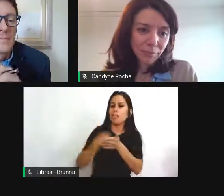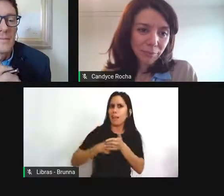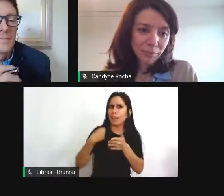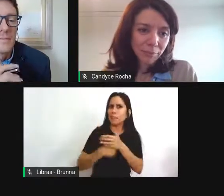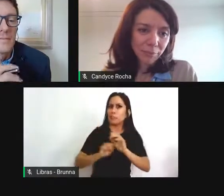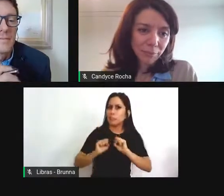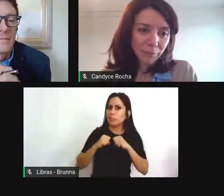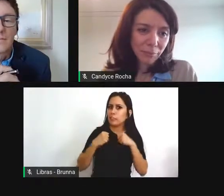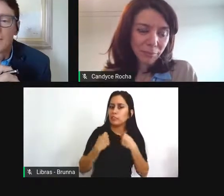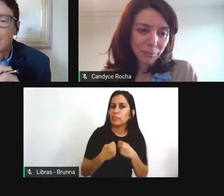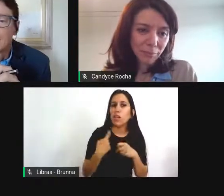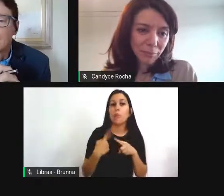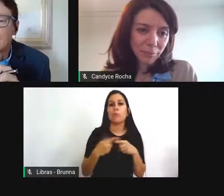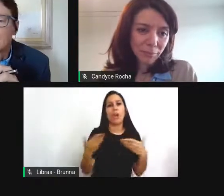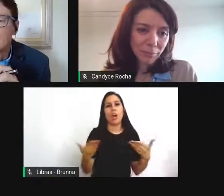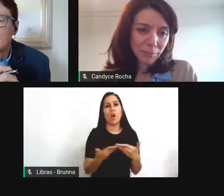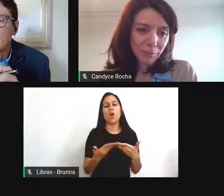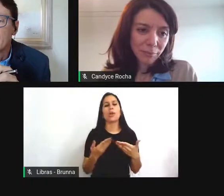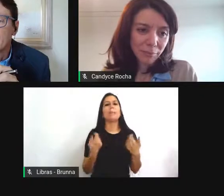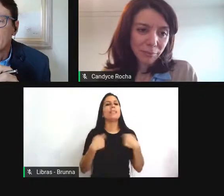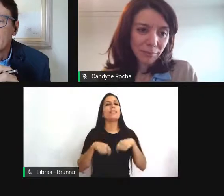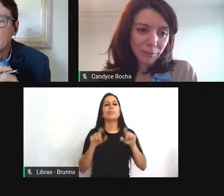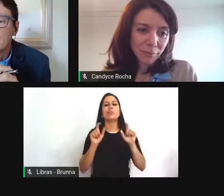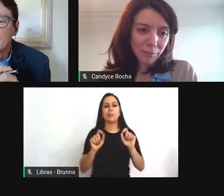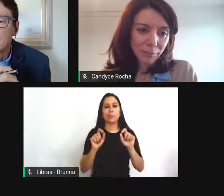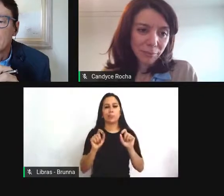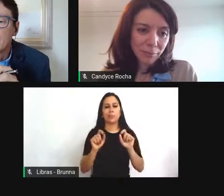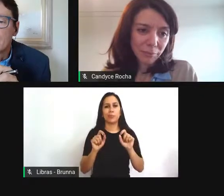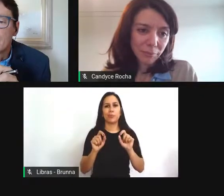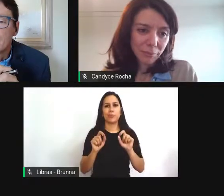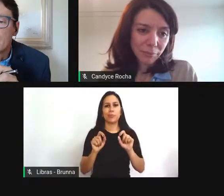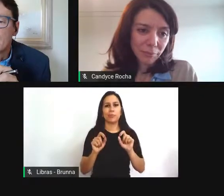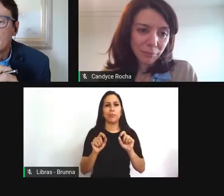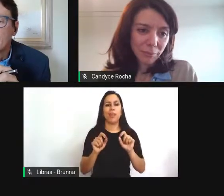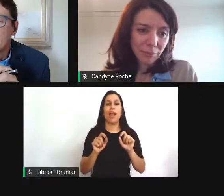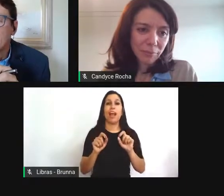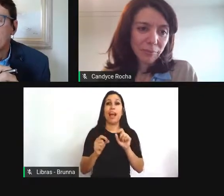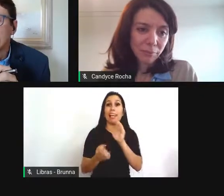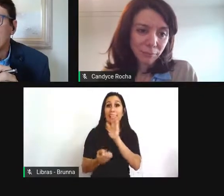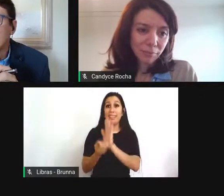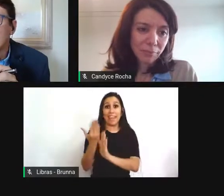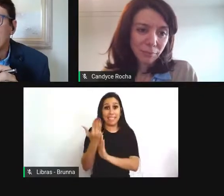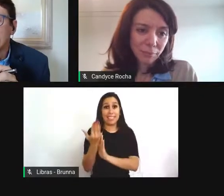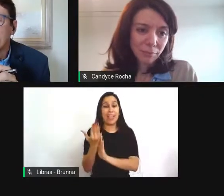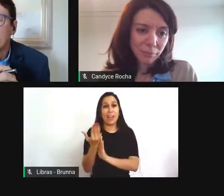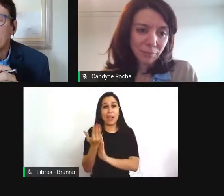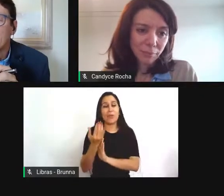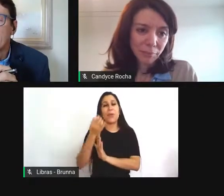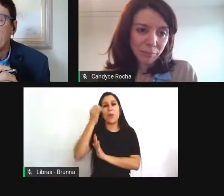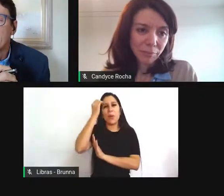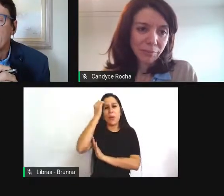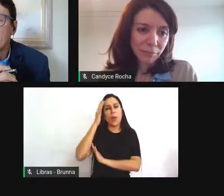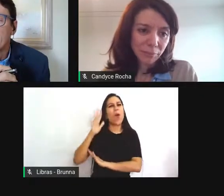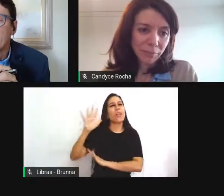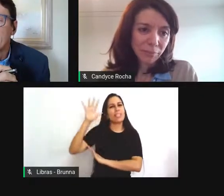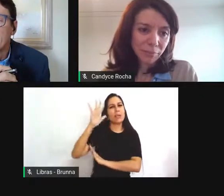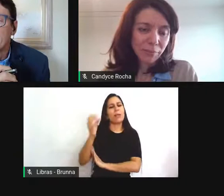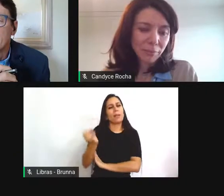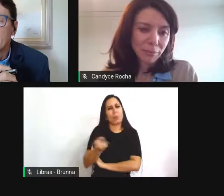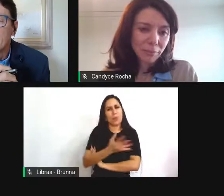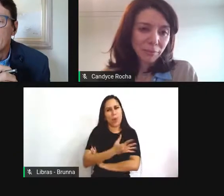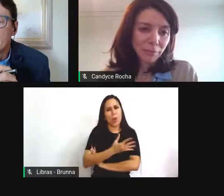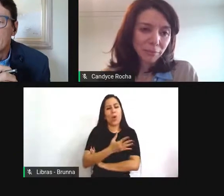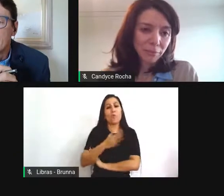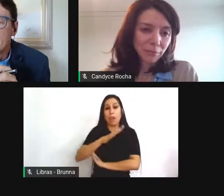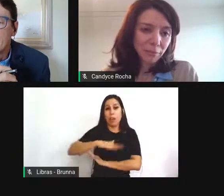eu estou tendo que dar conta da carga de trabalho de criação, né, de conhecimento